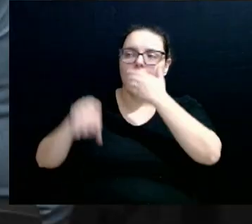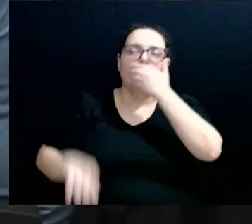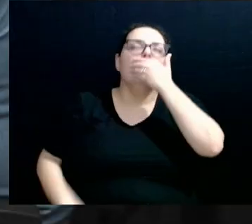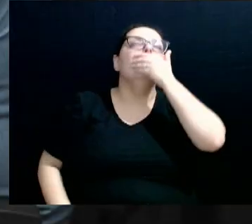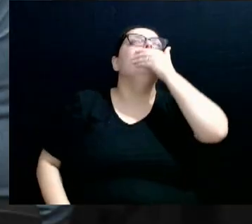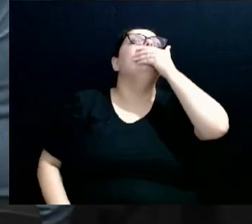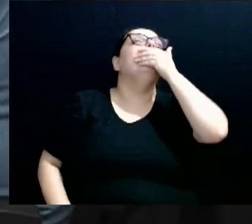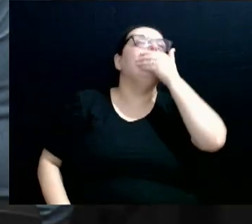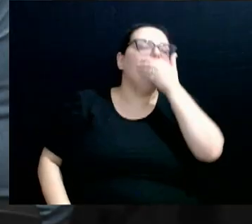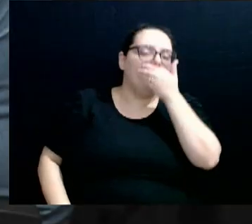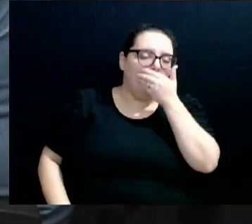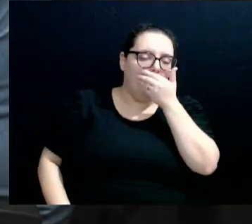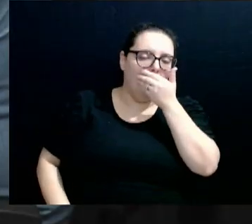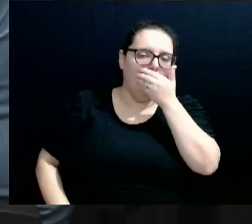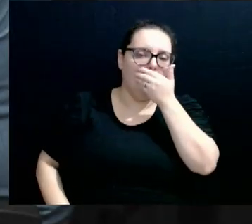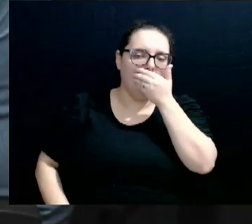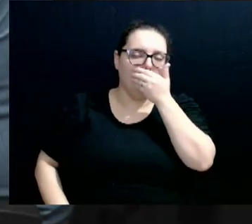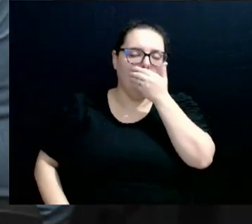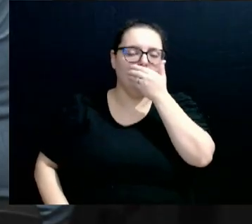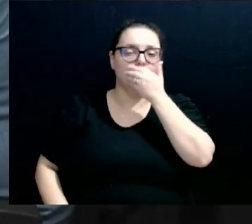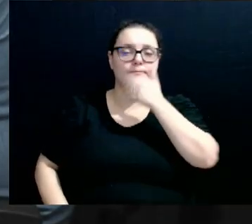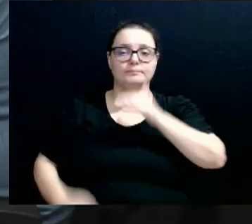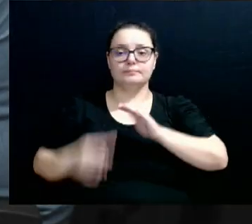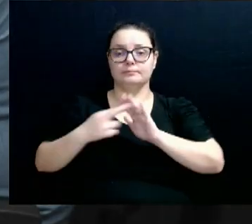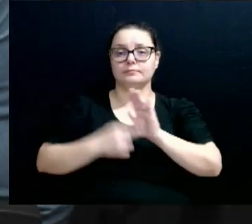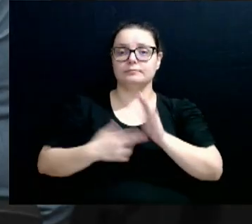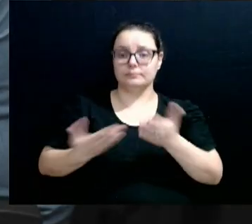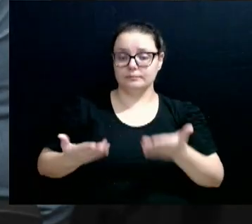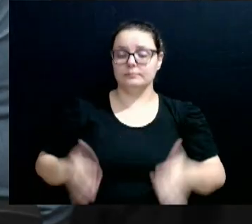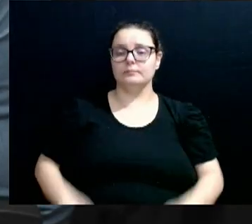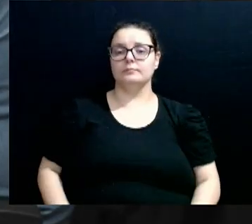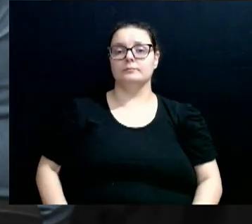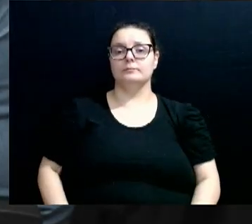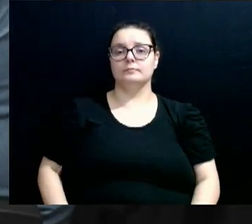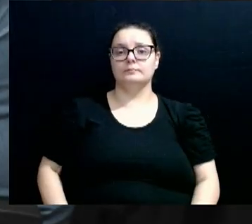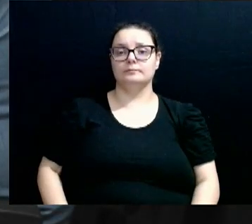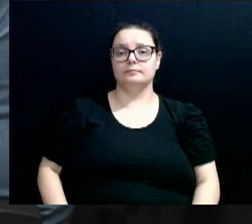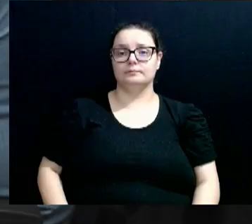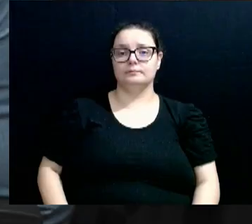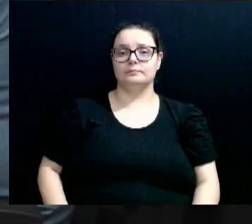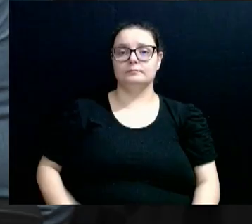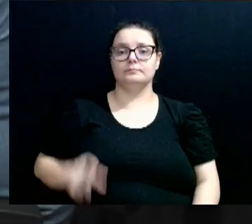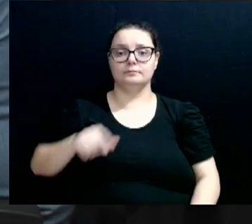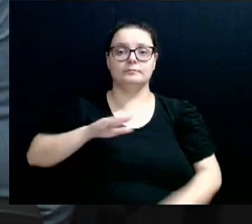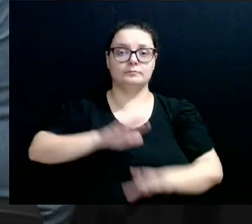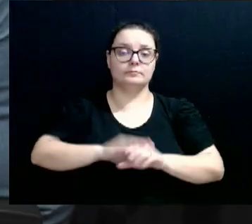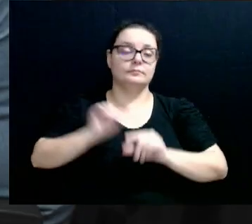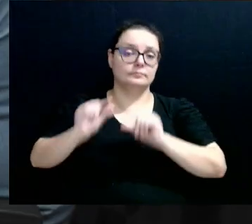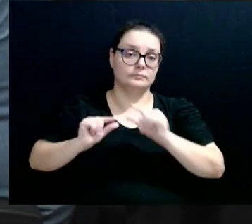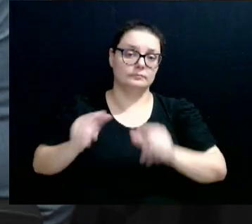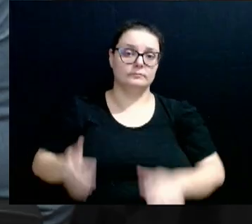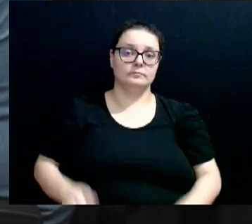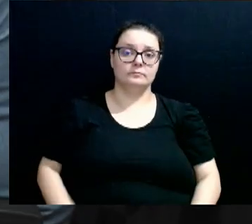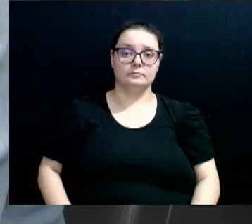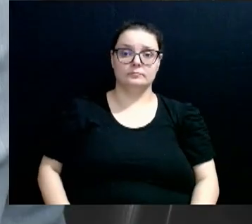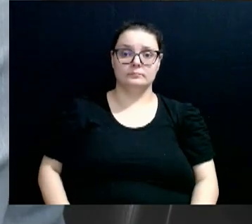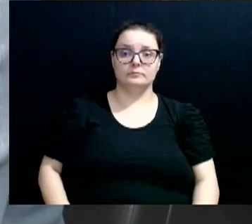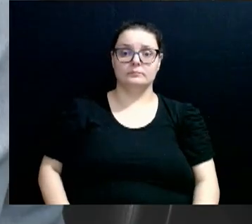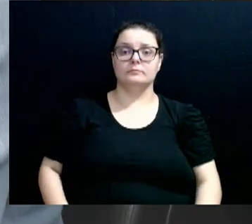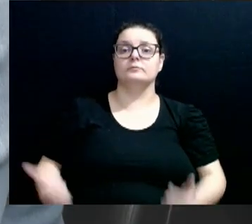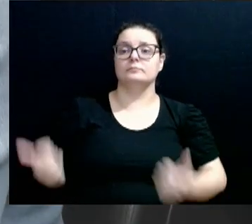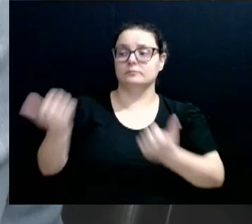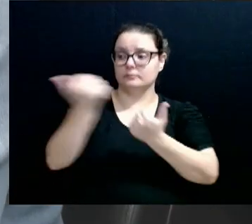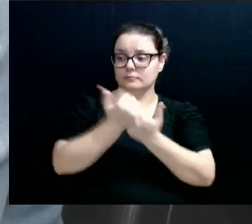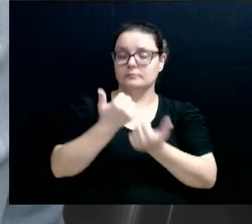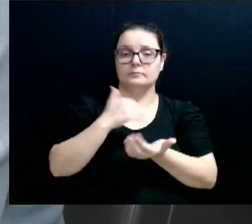Então, a rigor, o secretário adjunto ele cumpre a função de substituir o secretário. Esse